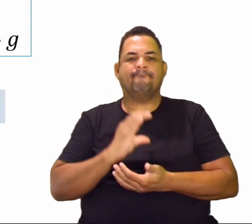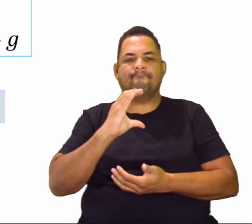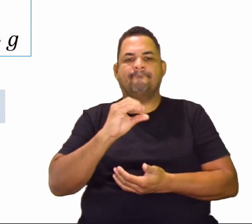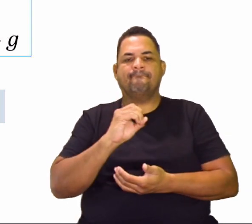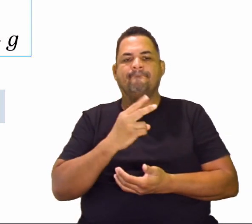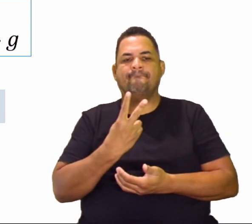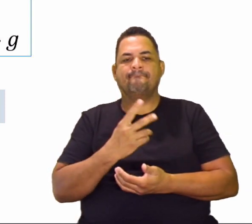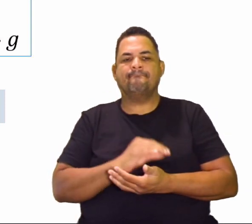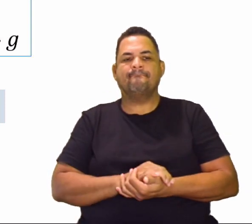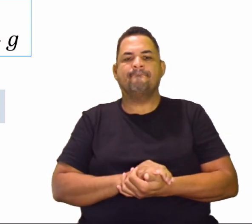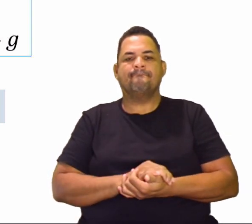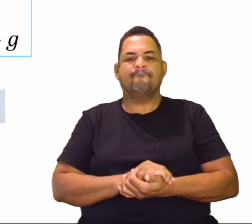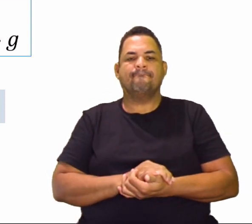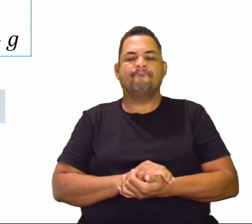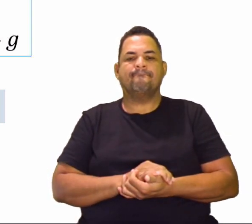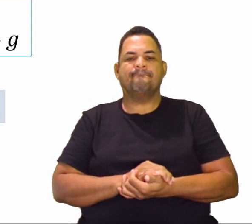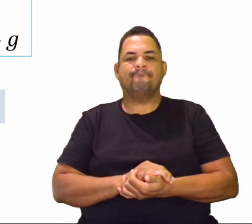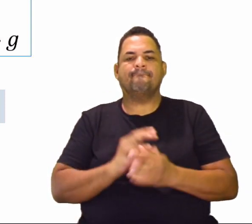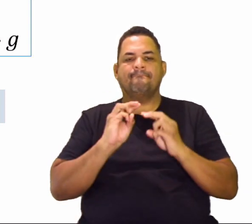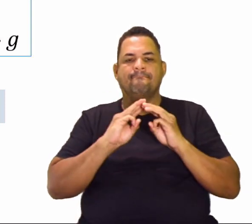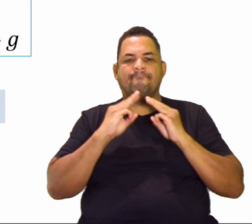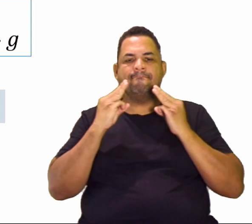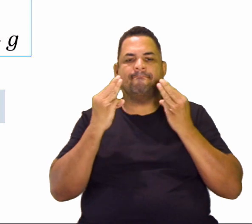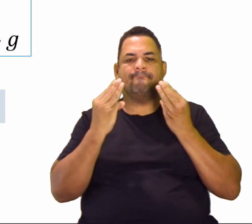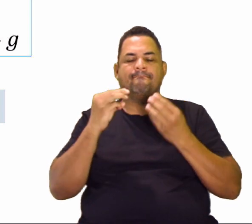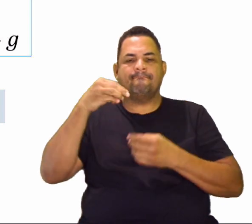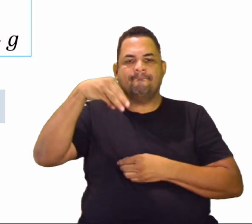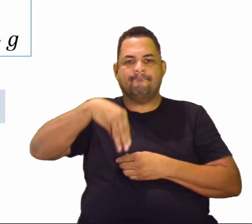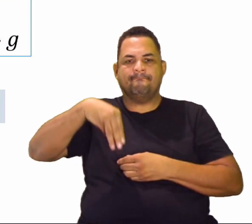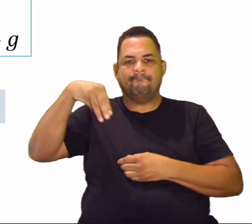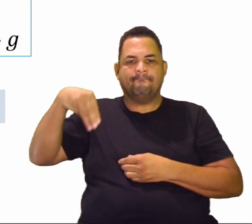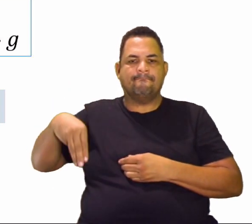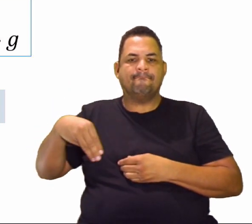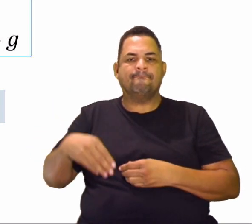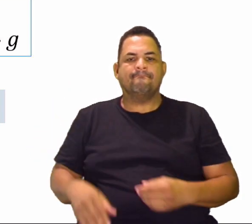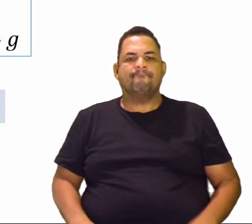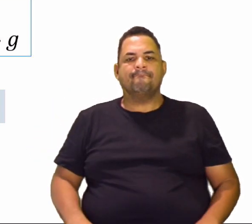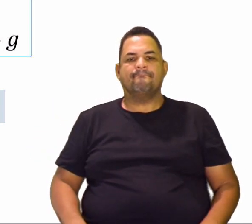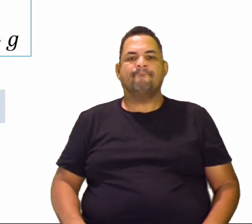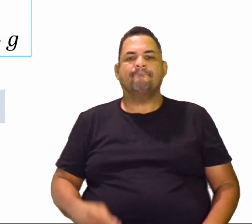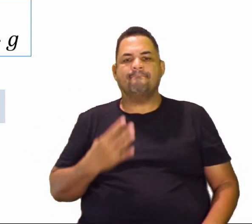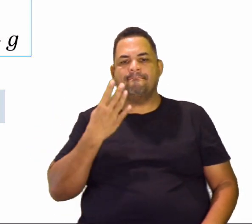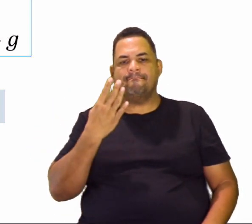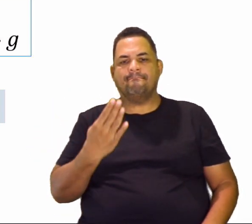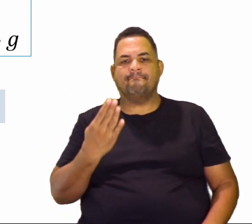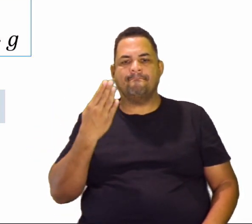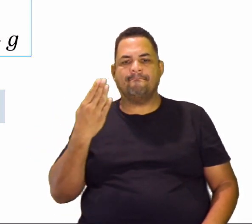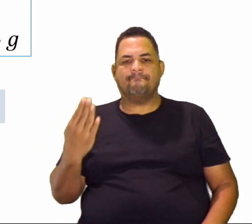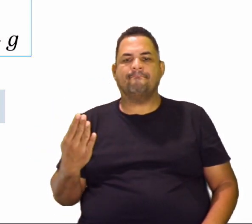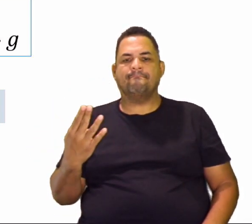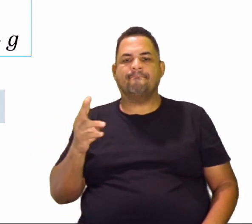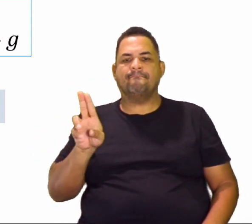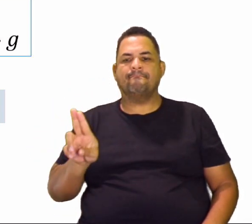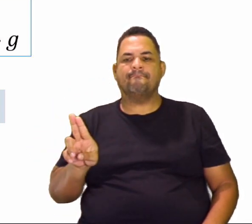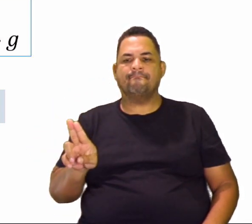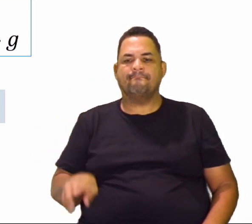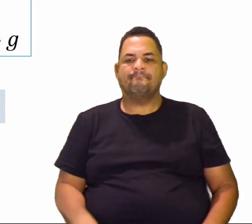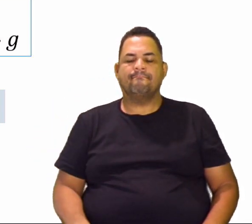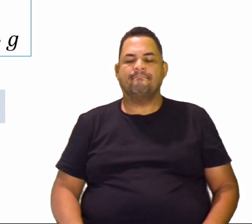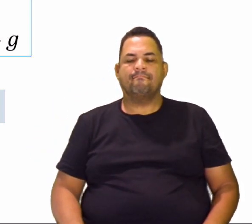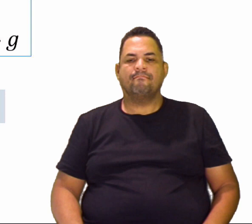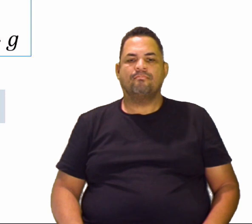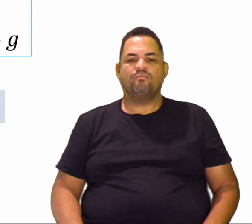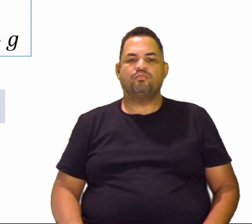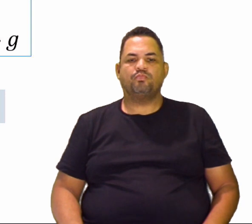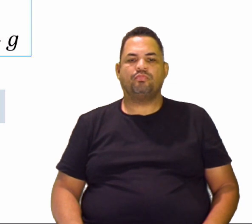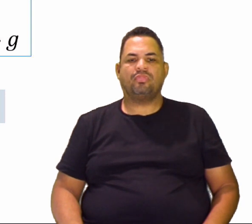carbono, cuja massa molecular é 44 unidades